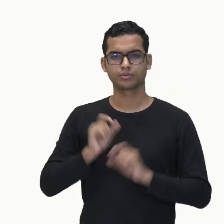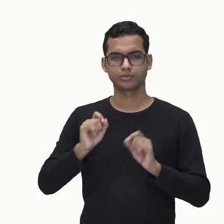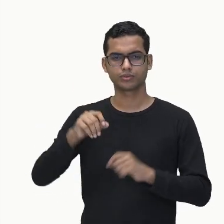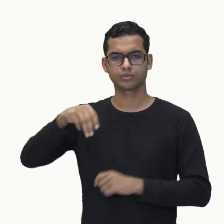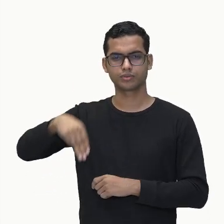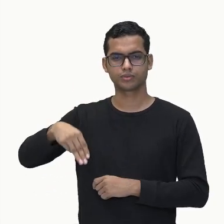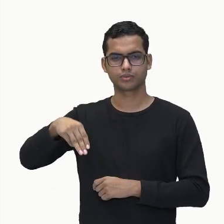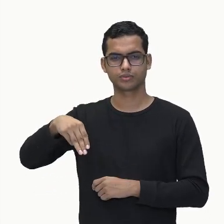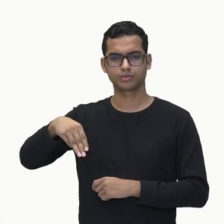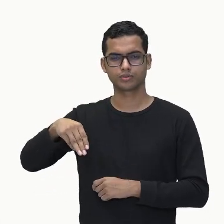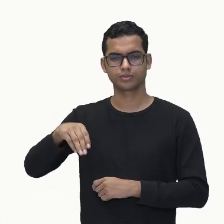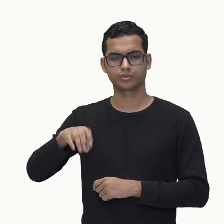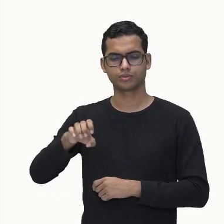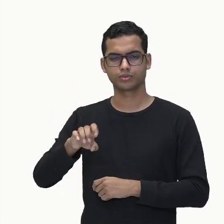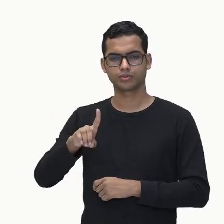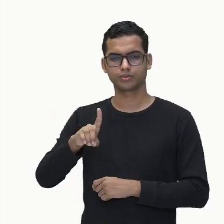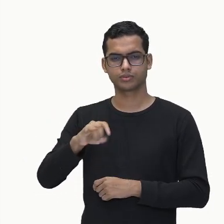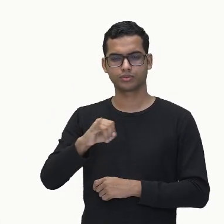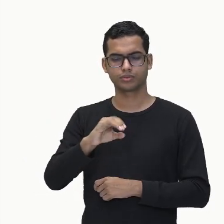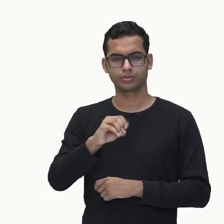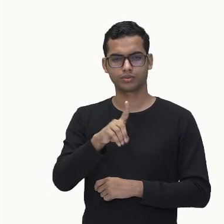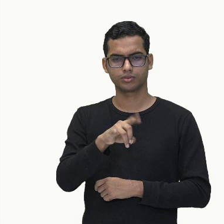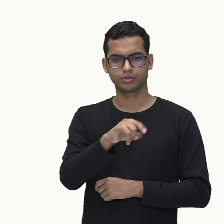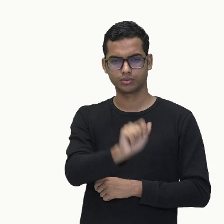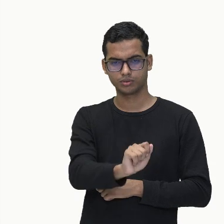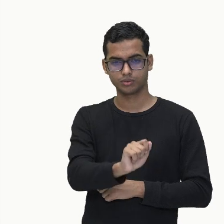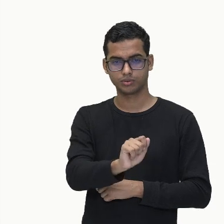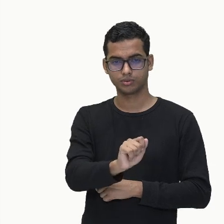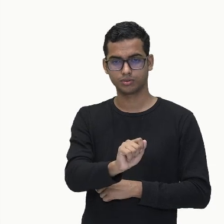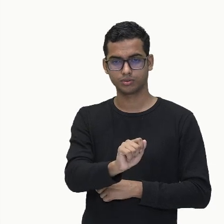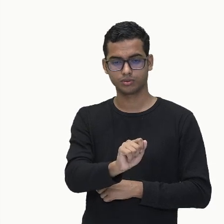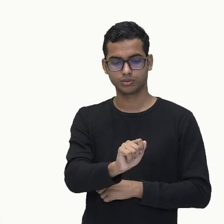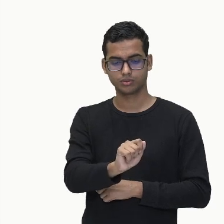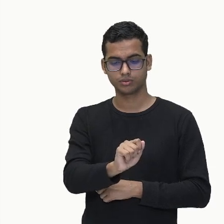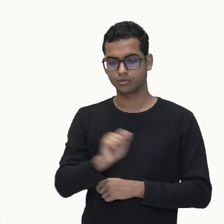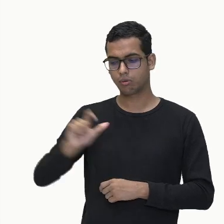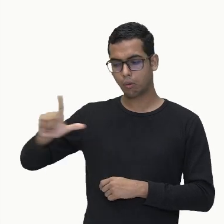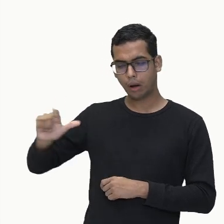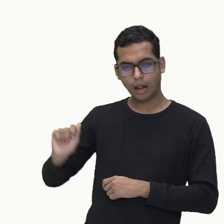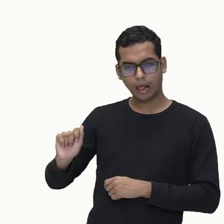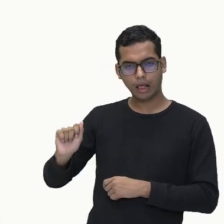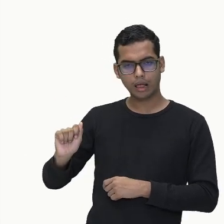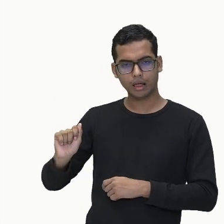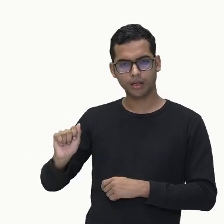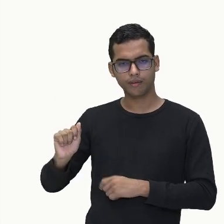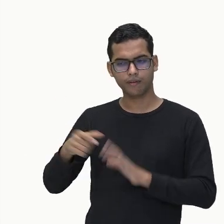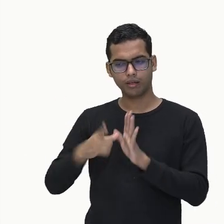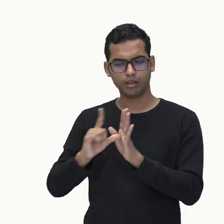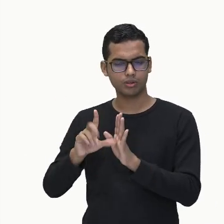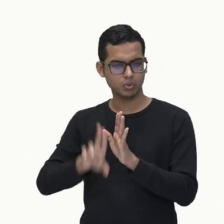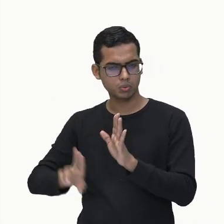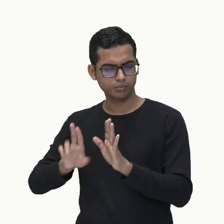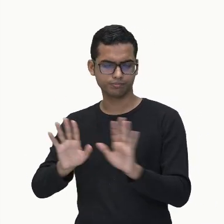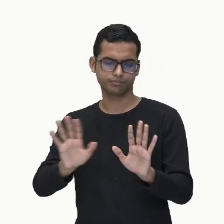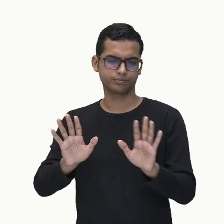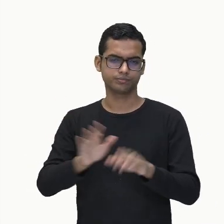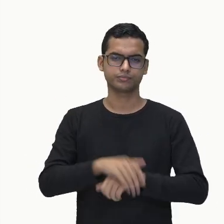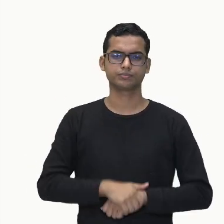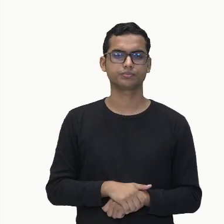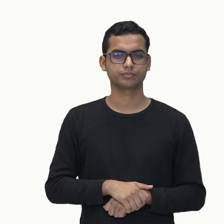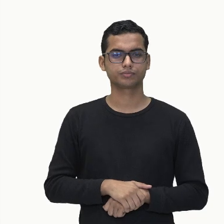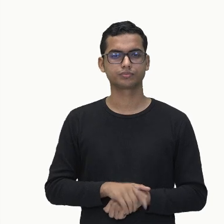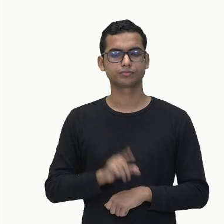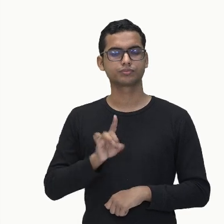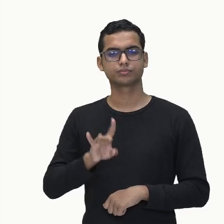meiodia E aí não faz uso do artigo lá né é singular e se diz apenas que meod